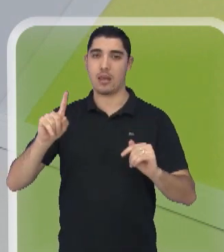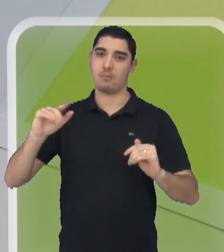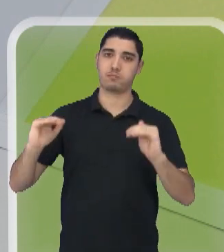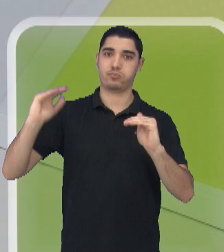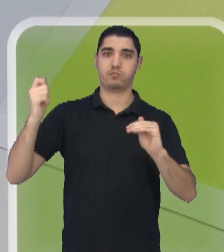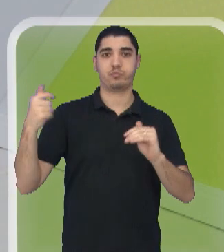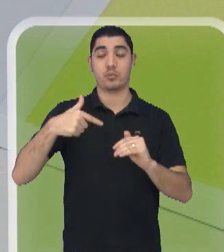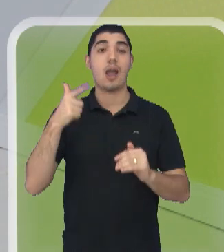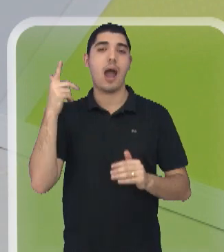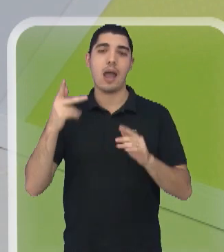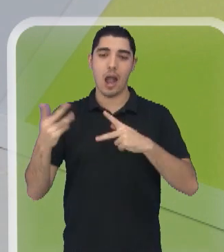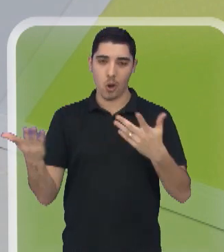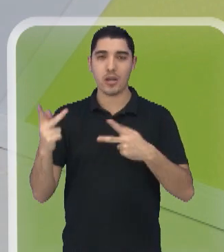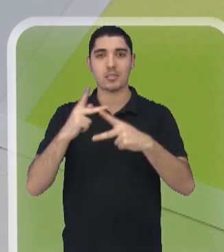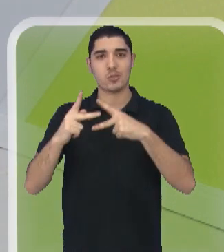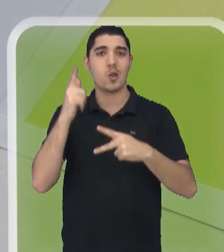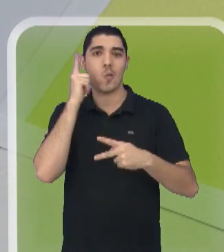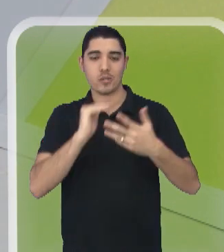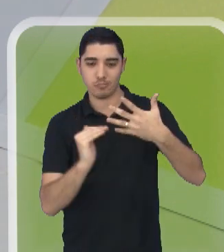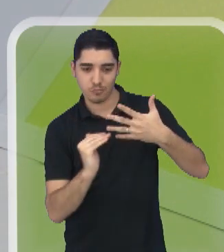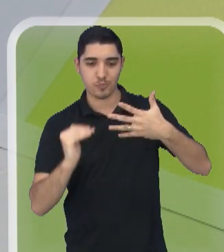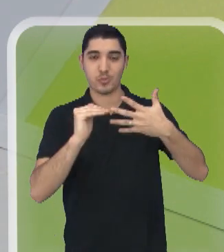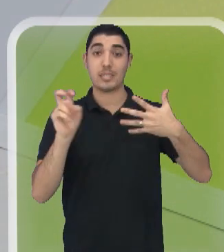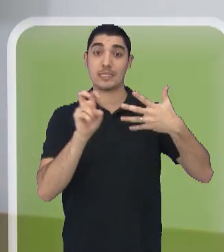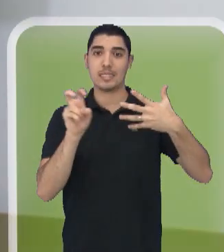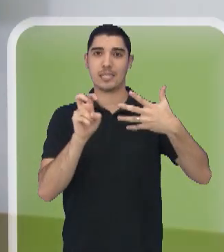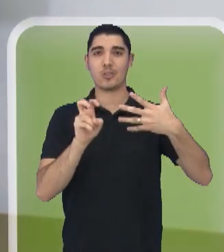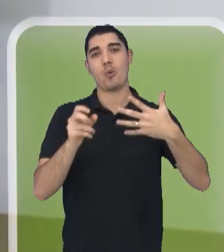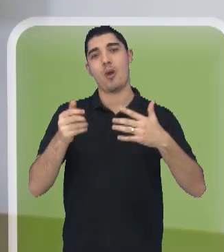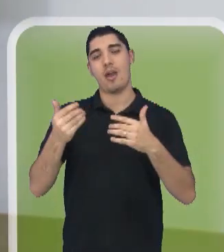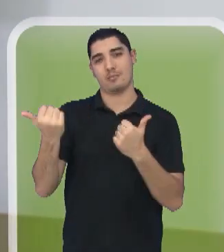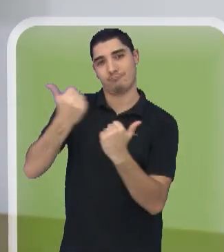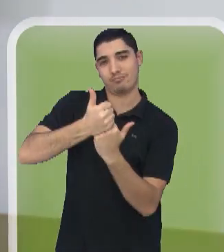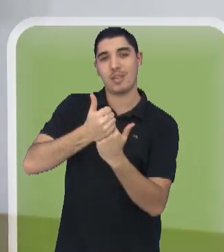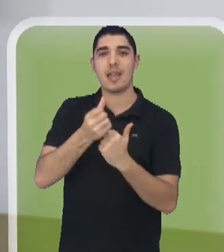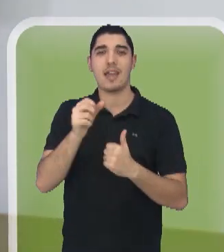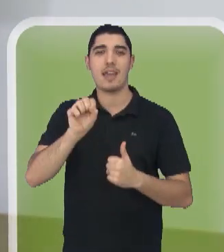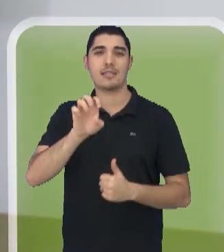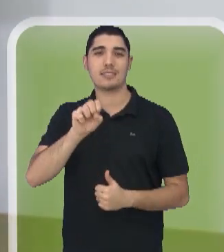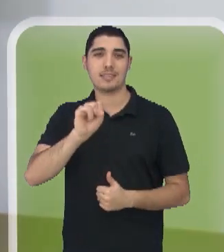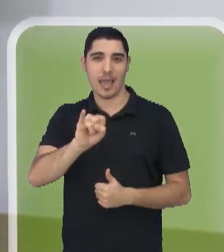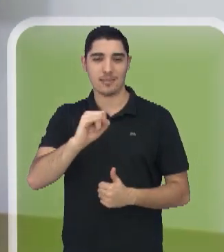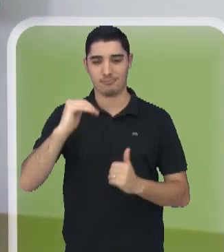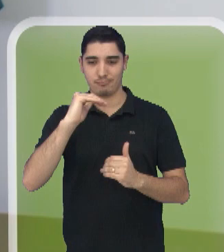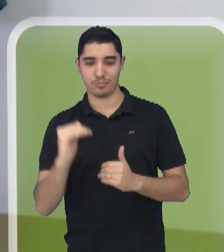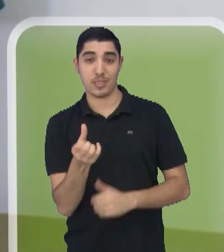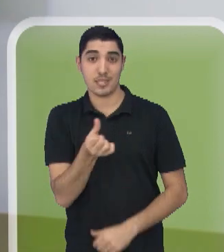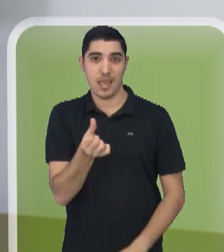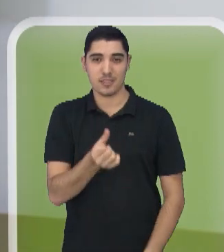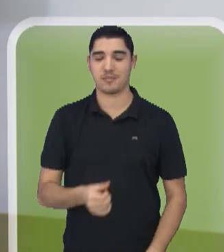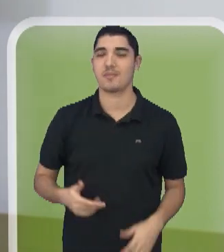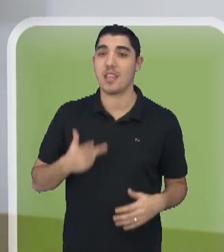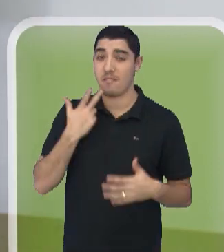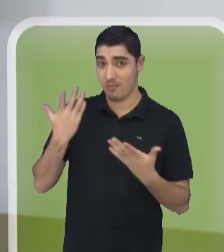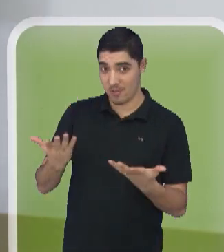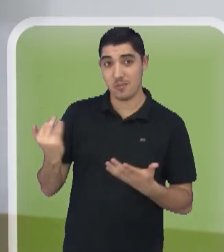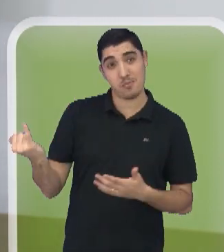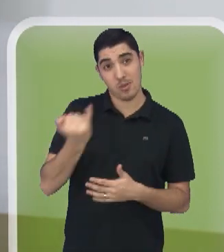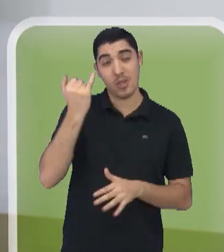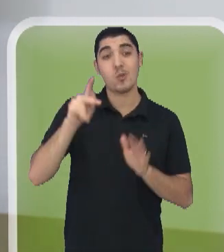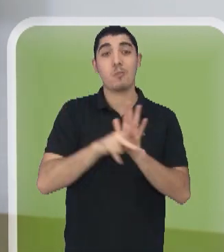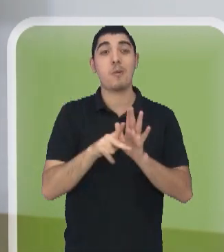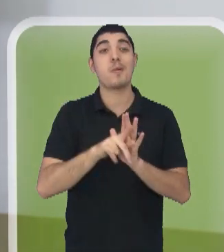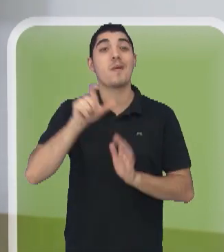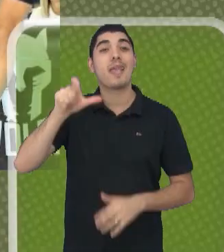roubou aí a quinta posição, que era do próprio SESI, Brunão. É, você vê como faz a diferença a gente não ter um pé frio no ginásio assistindo o jogo e